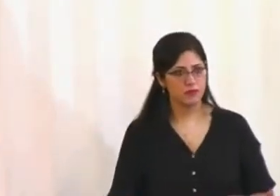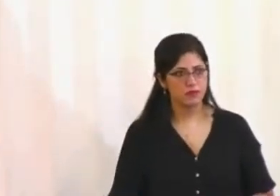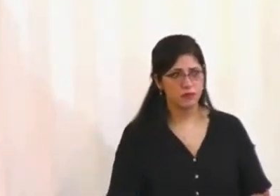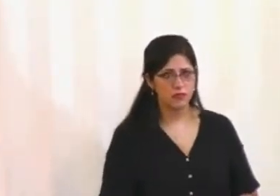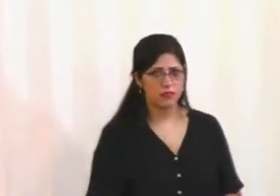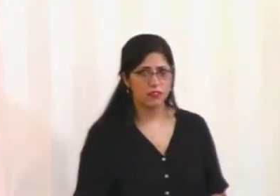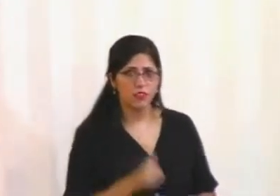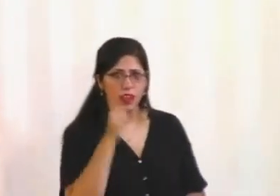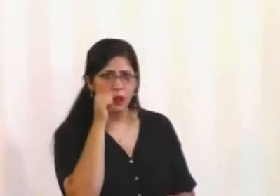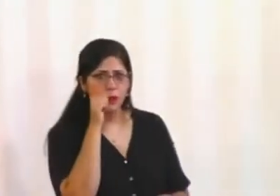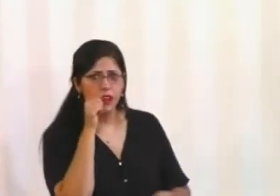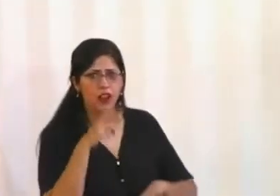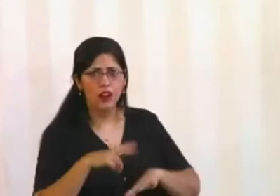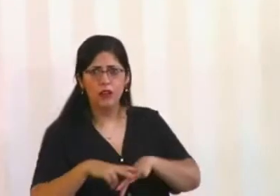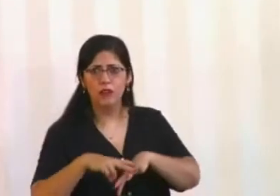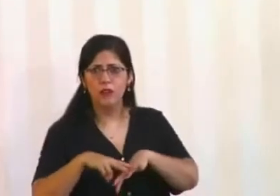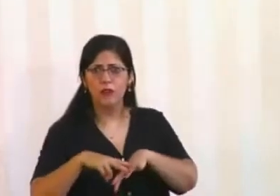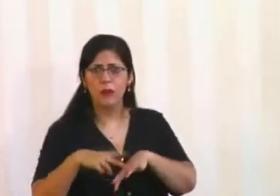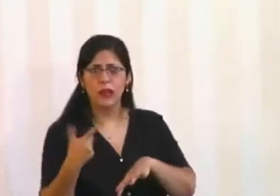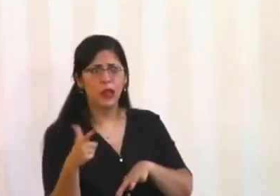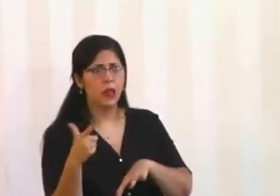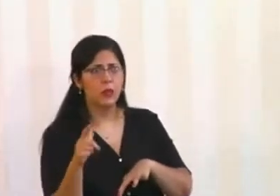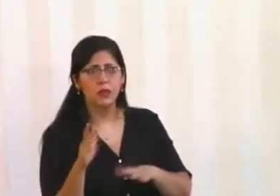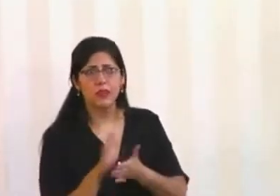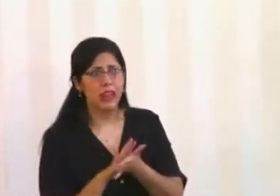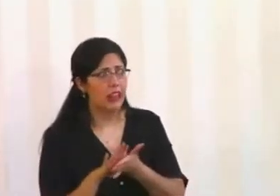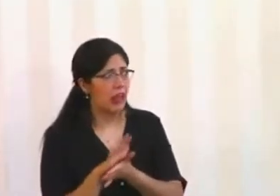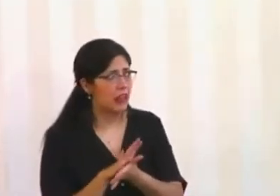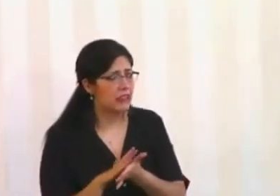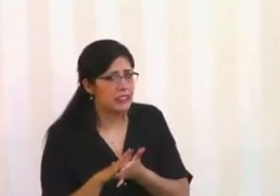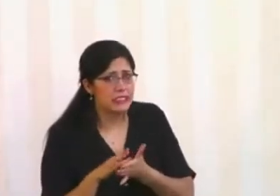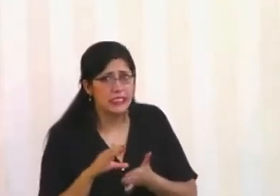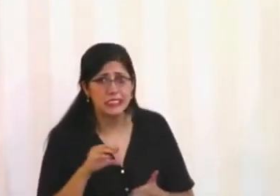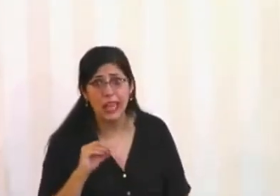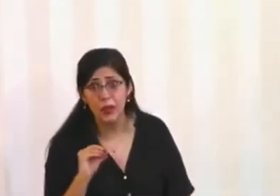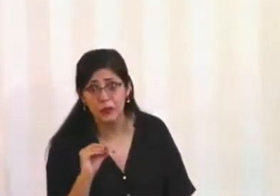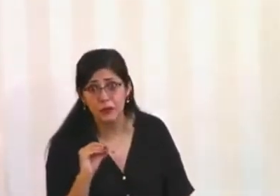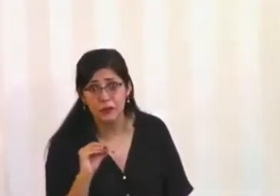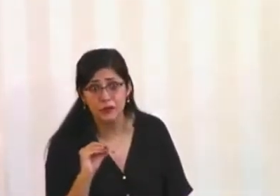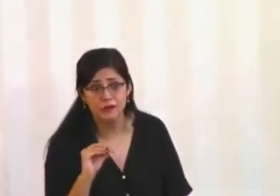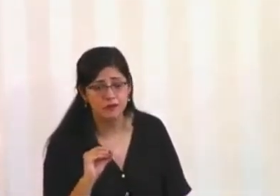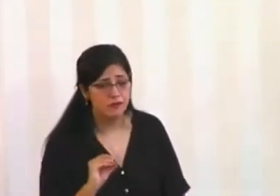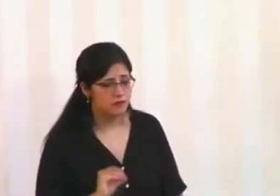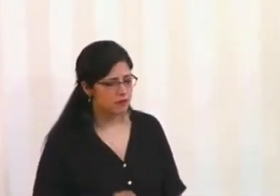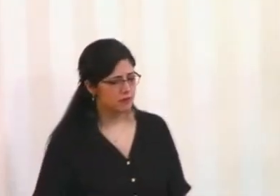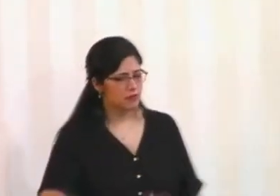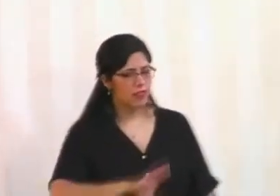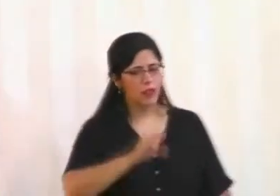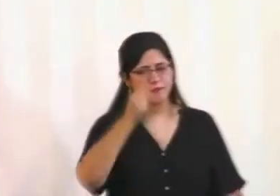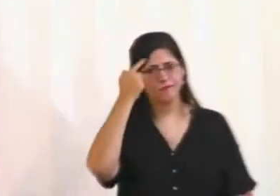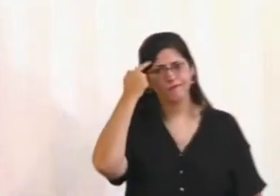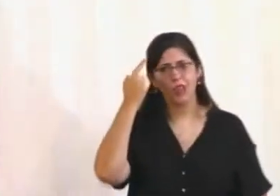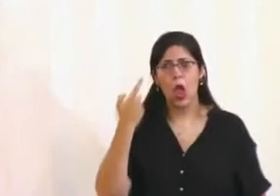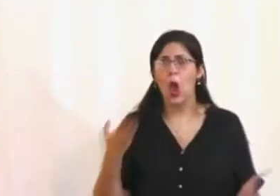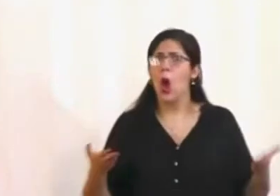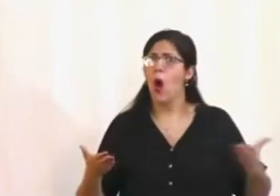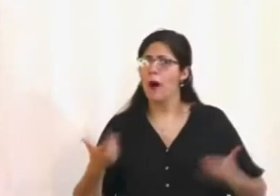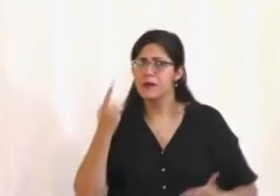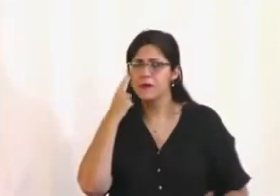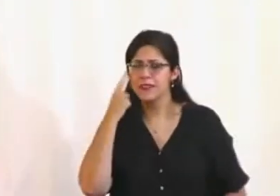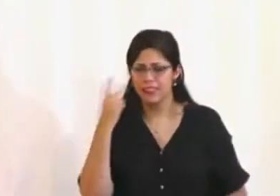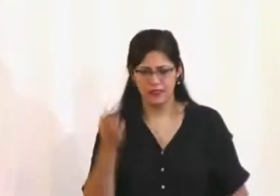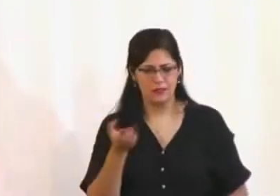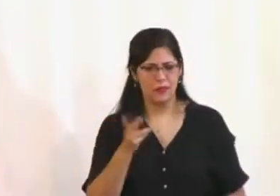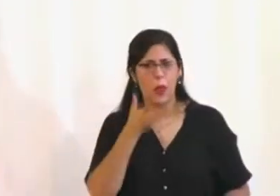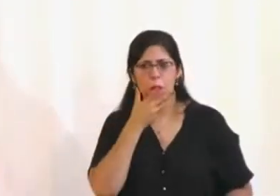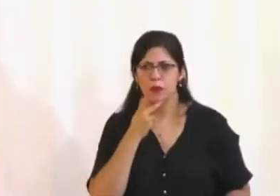história, tirando esse texto do contexto, diria: mas que profeta mais mal educado, insensível, não teve